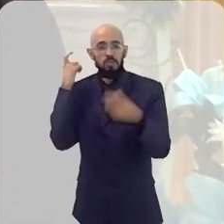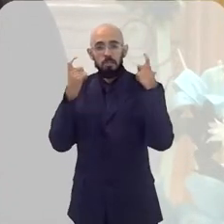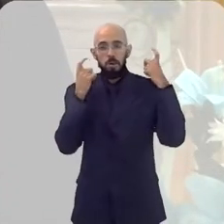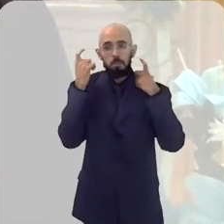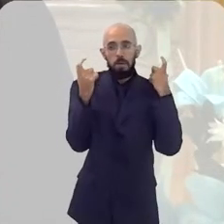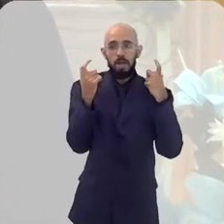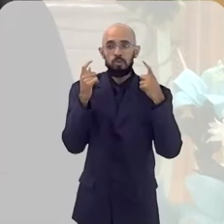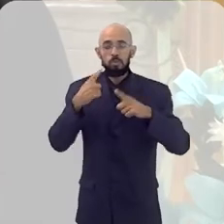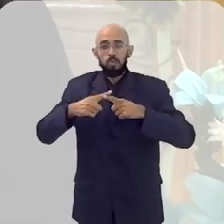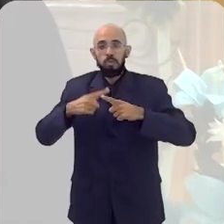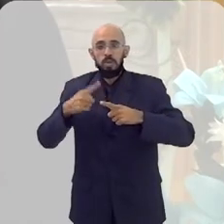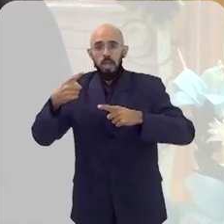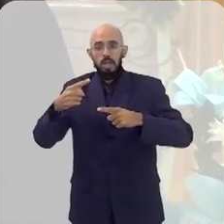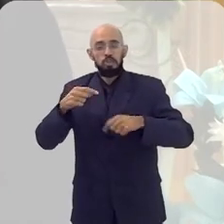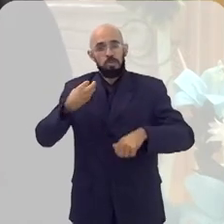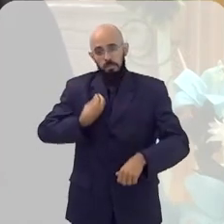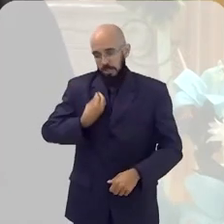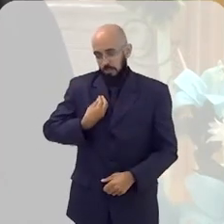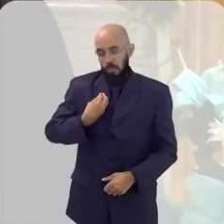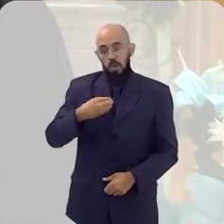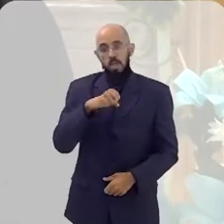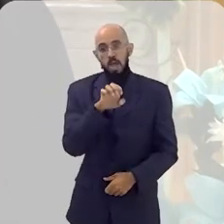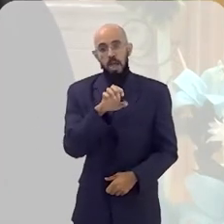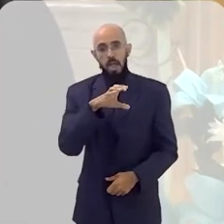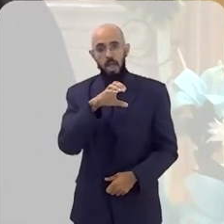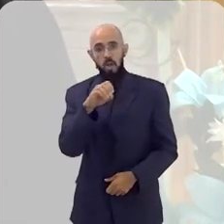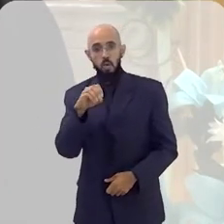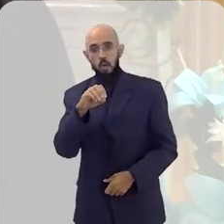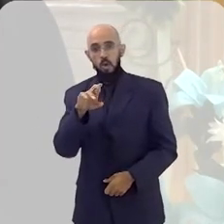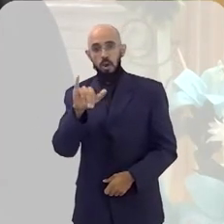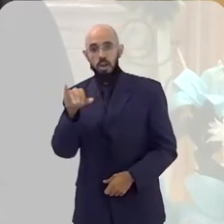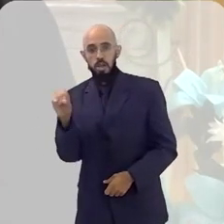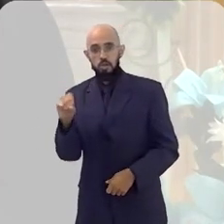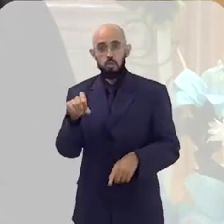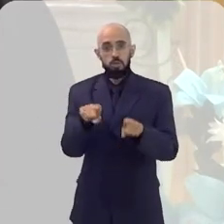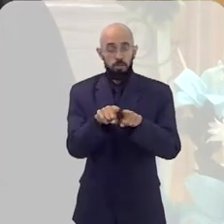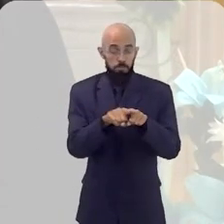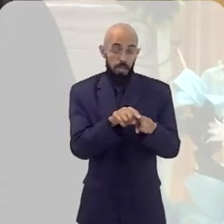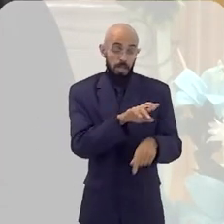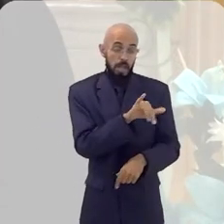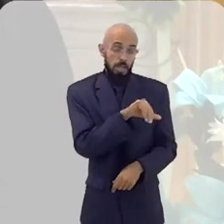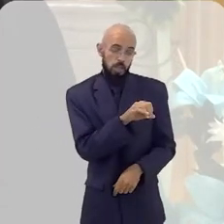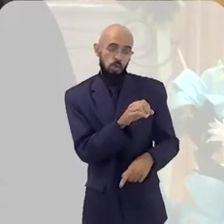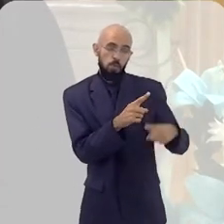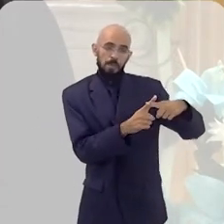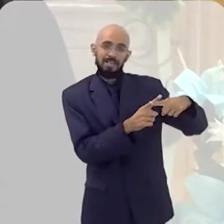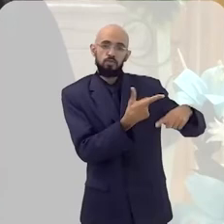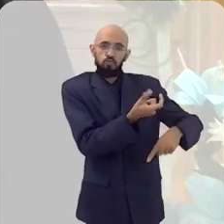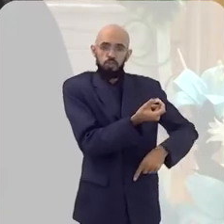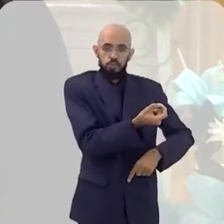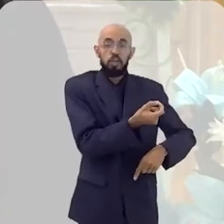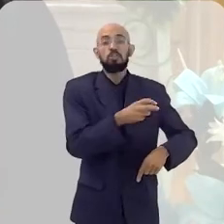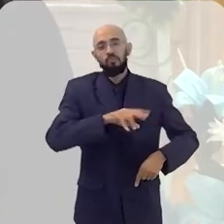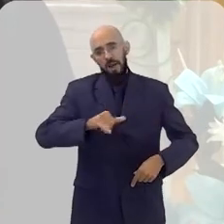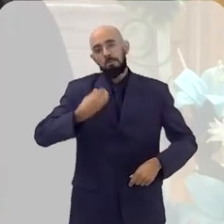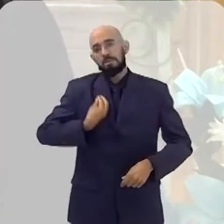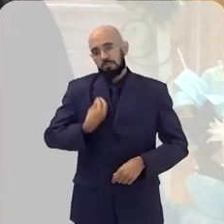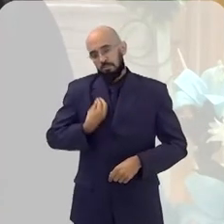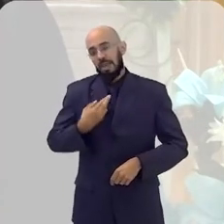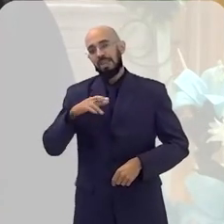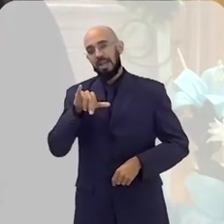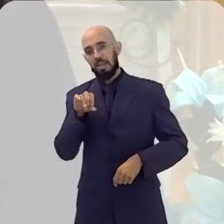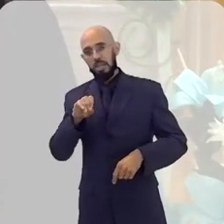Nós participamos da Eco Rio, nós participamos da Rio Mais 20, né? E vamos participar da Rio Mais